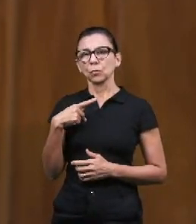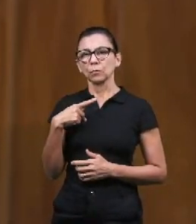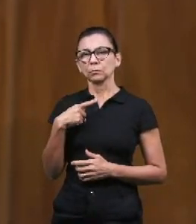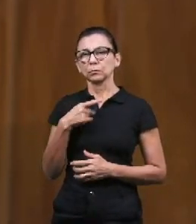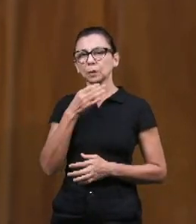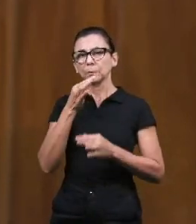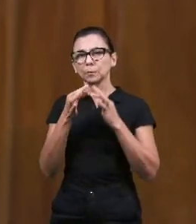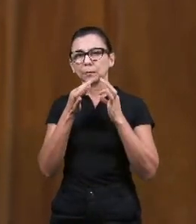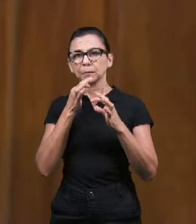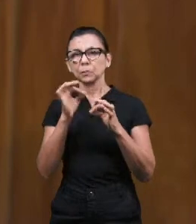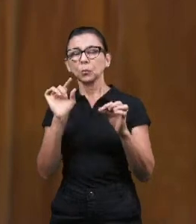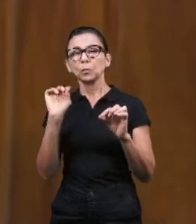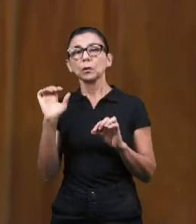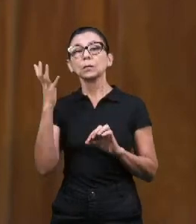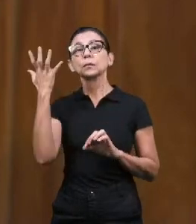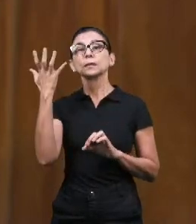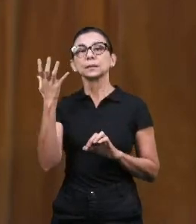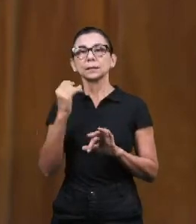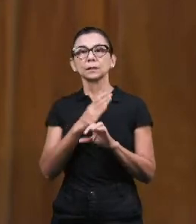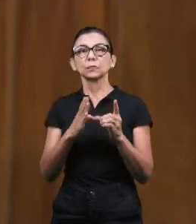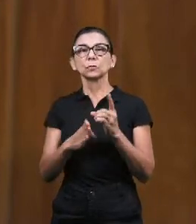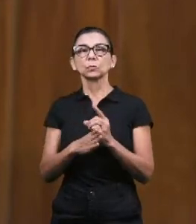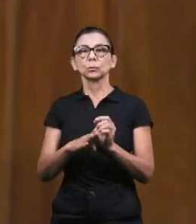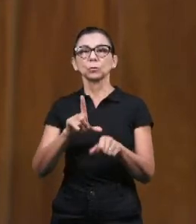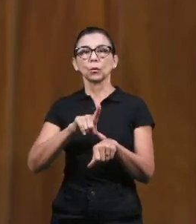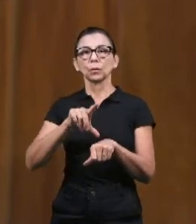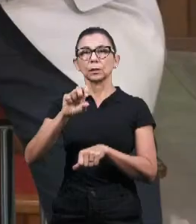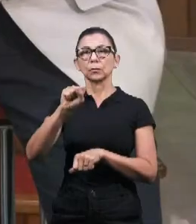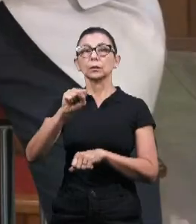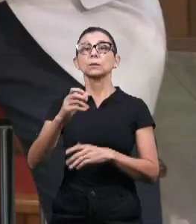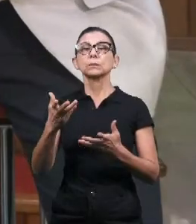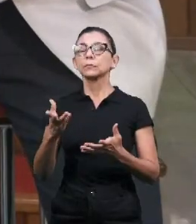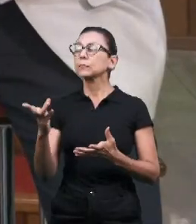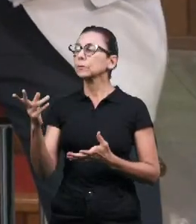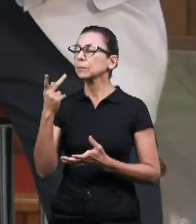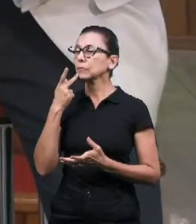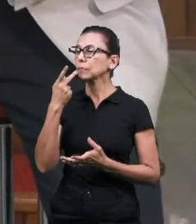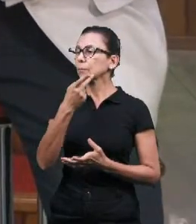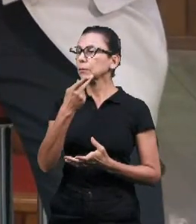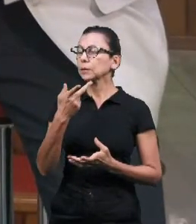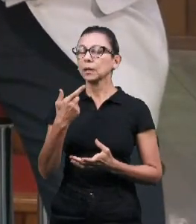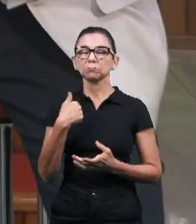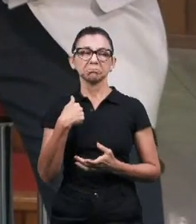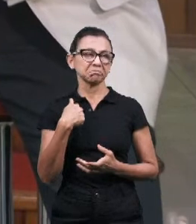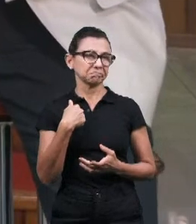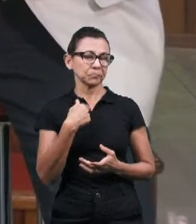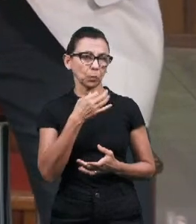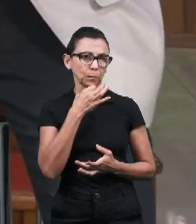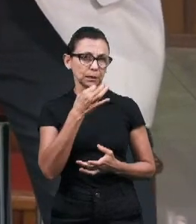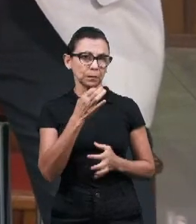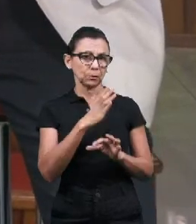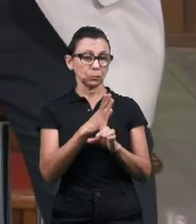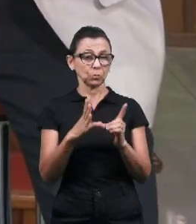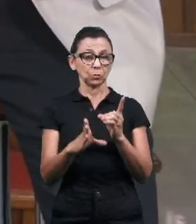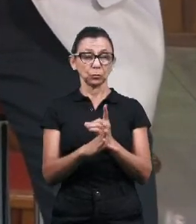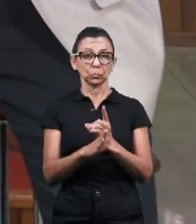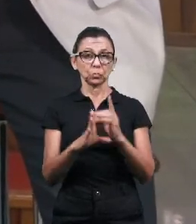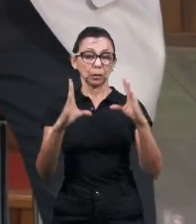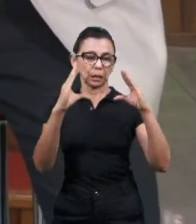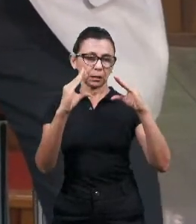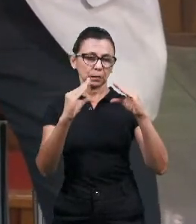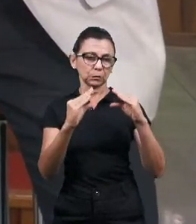acontecer nesse culto daqui a pouco, às 20 horas. Pastor Marcelo, fala um pouco para nós. Olha, eu diria que o culto de hoje à noite é uma extensão